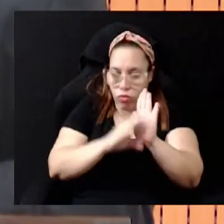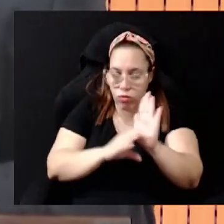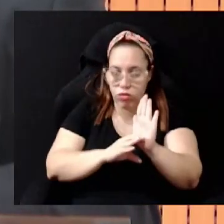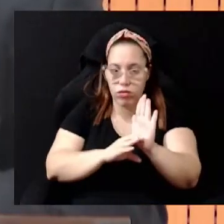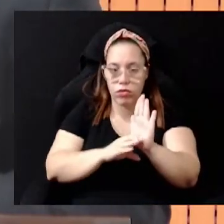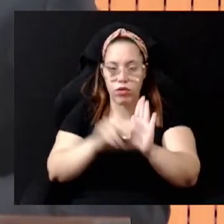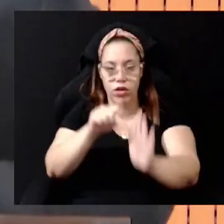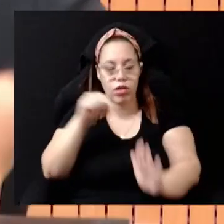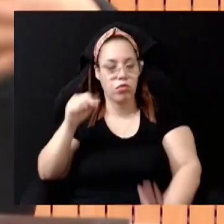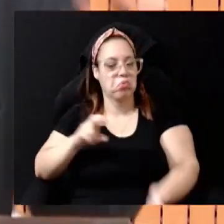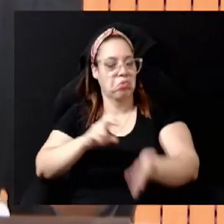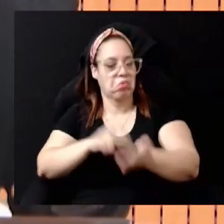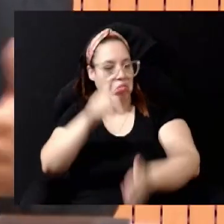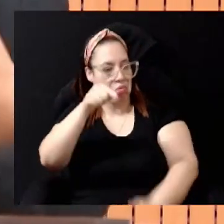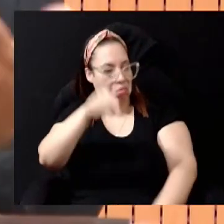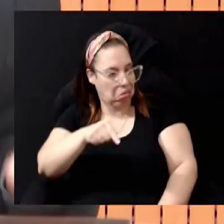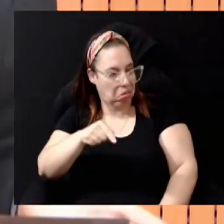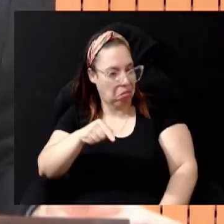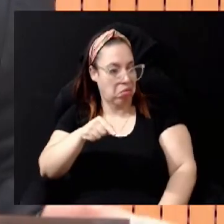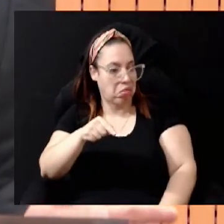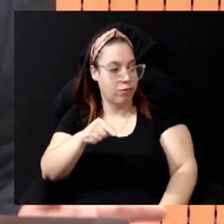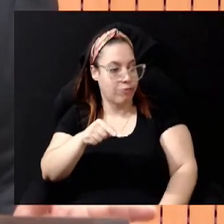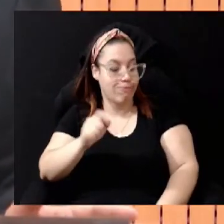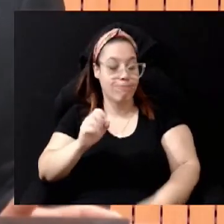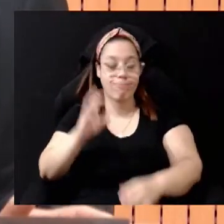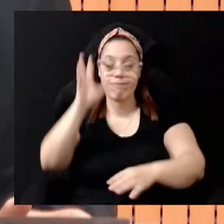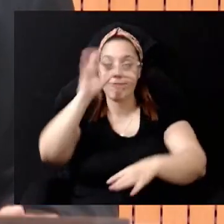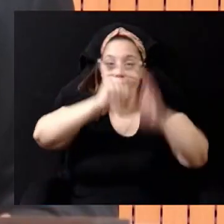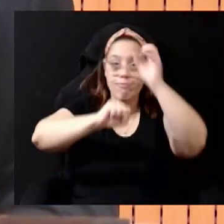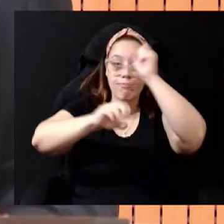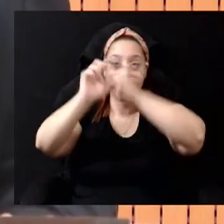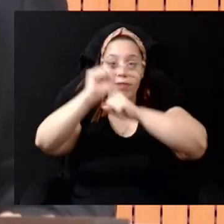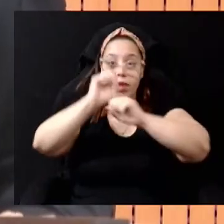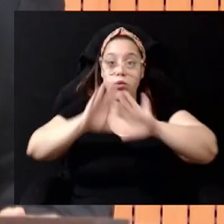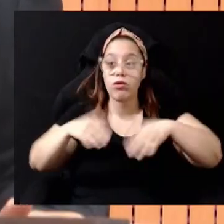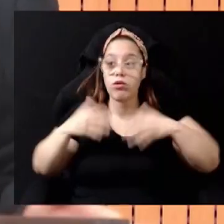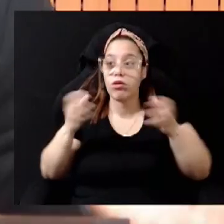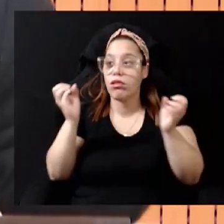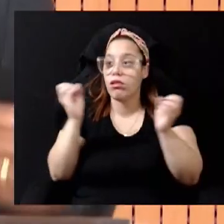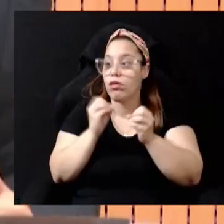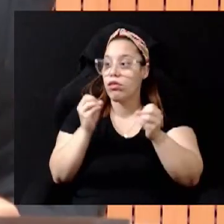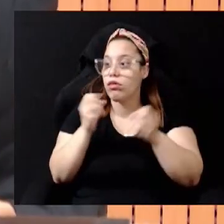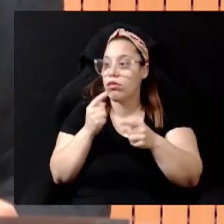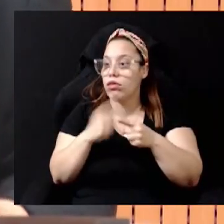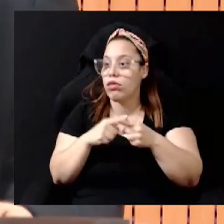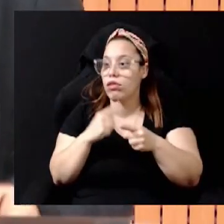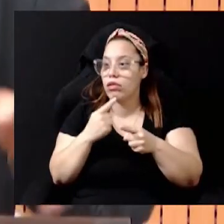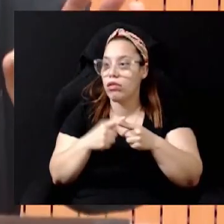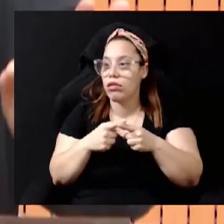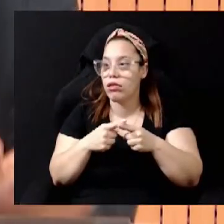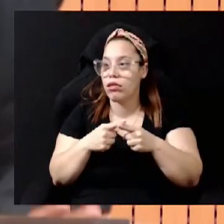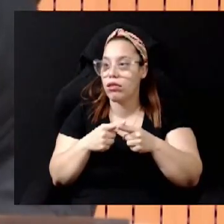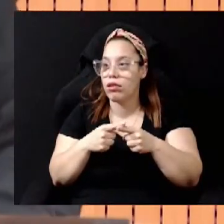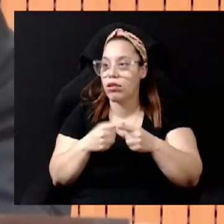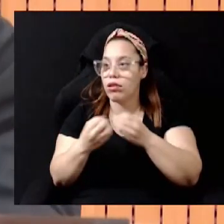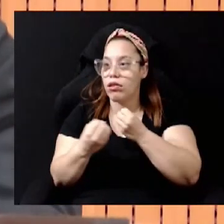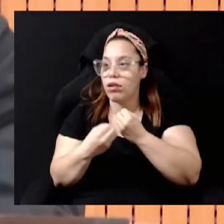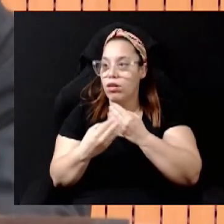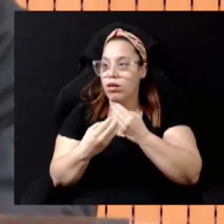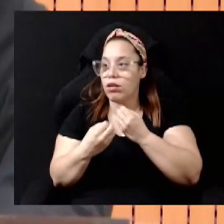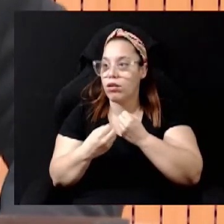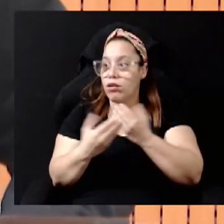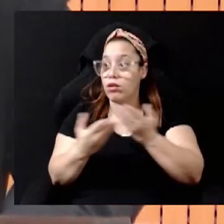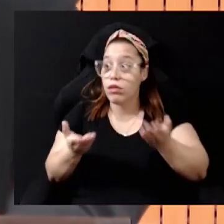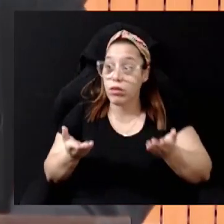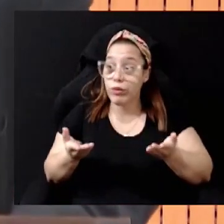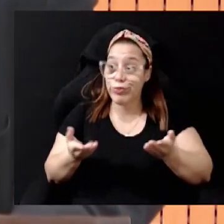veio para cá para a gente aprender, chega aqui e vai aprender o quê? Nada, por quê? A informação não chegou. Então, olha só